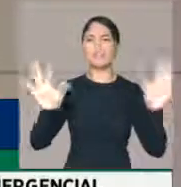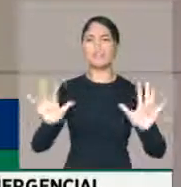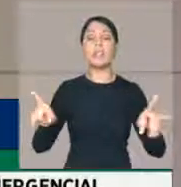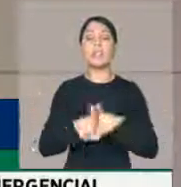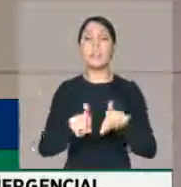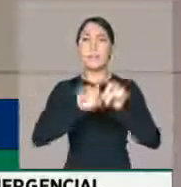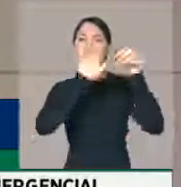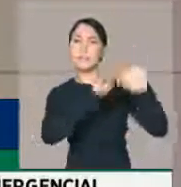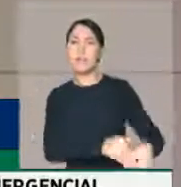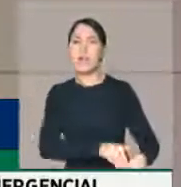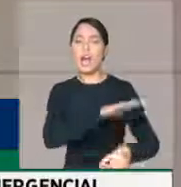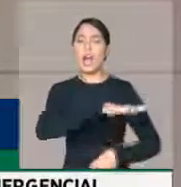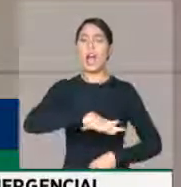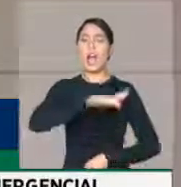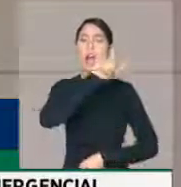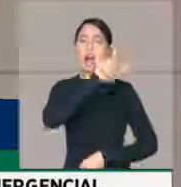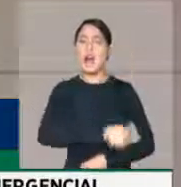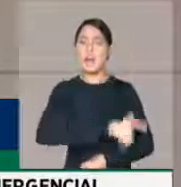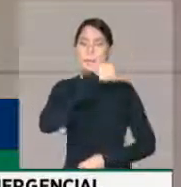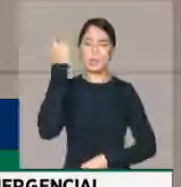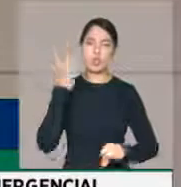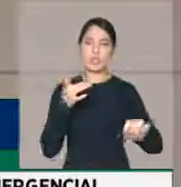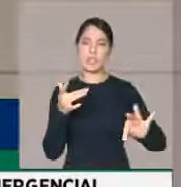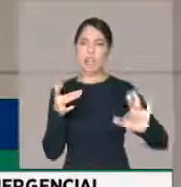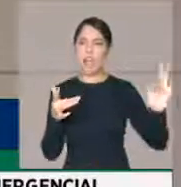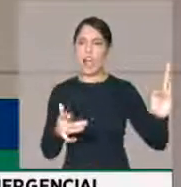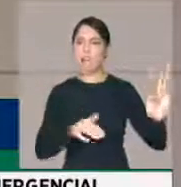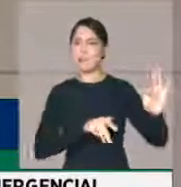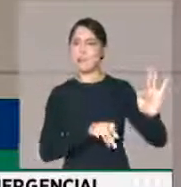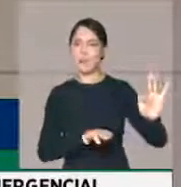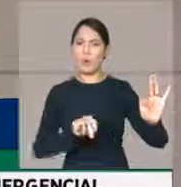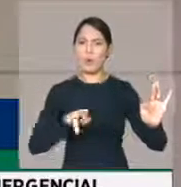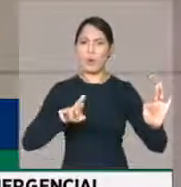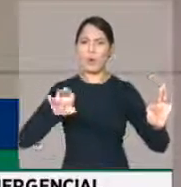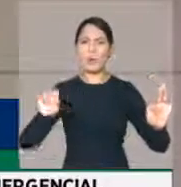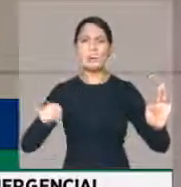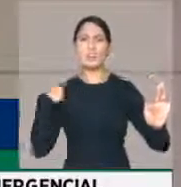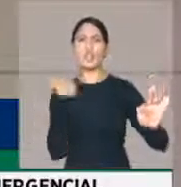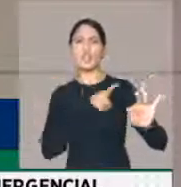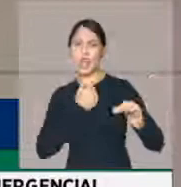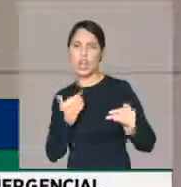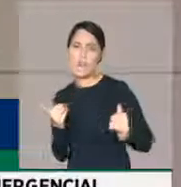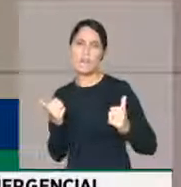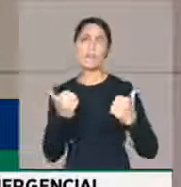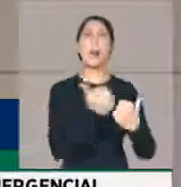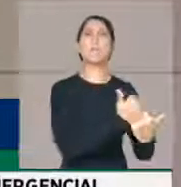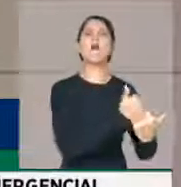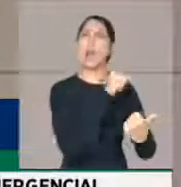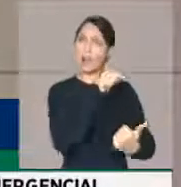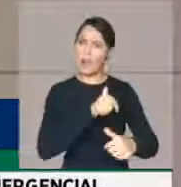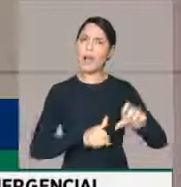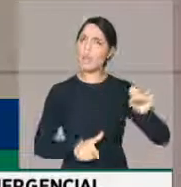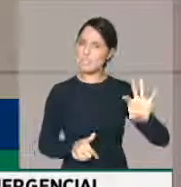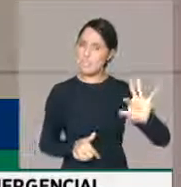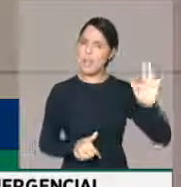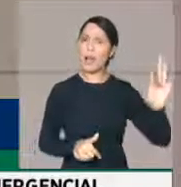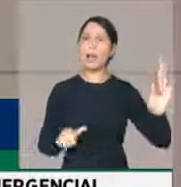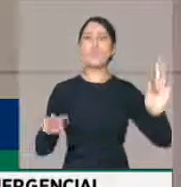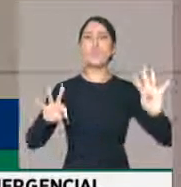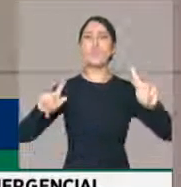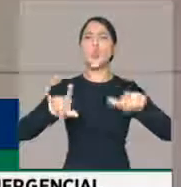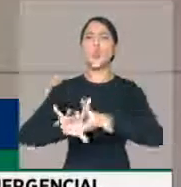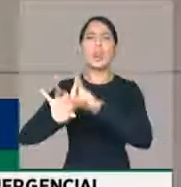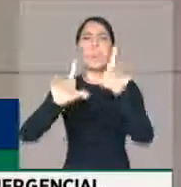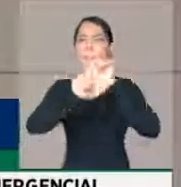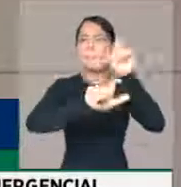intimidar o ministro Alexandre de Moraes, que a Câmara se colocará em defesa do Supremo Tribunal Federal, das liberdades